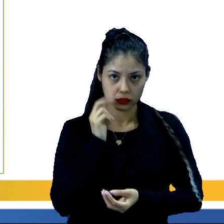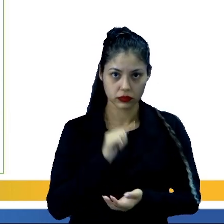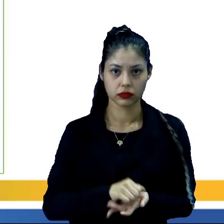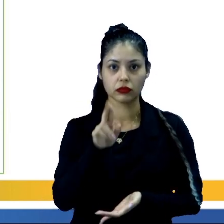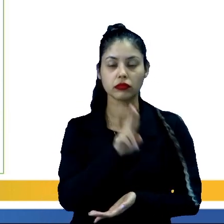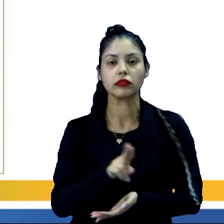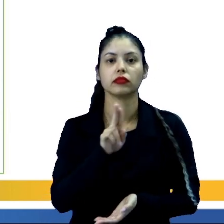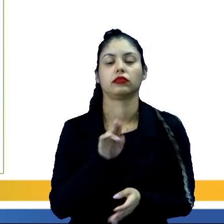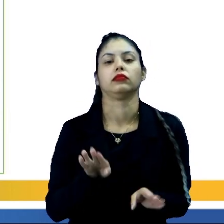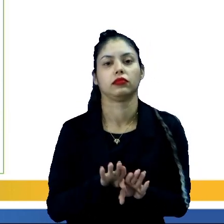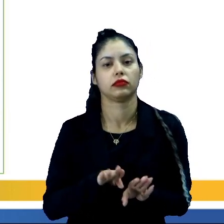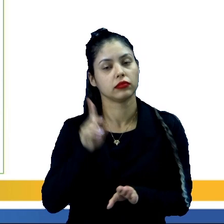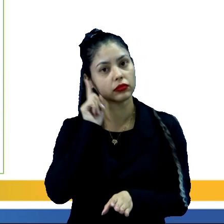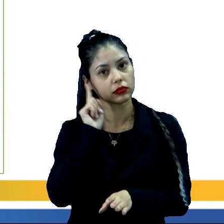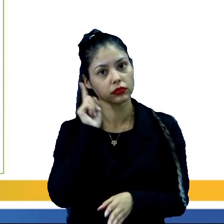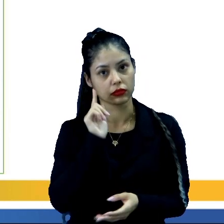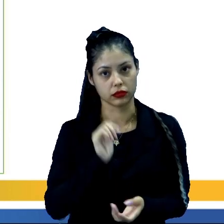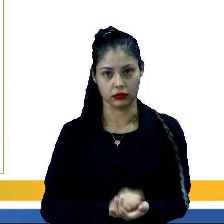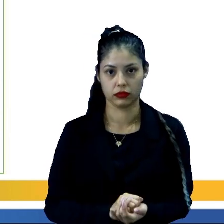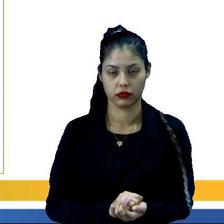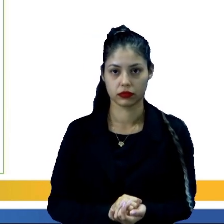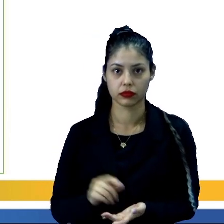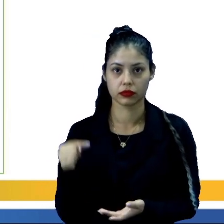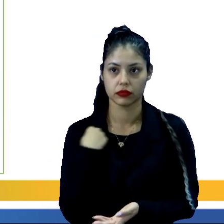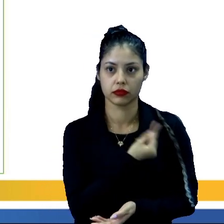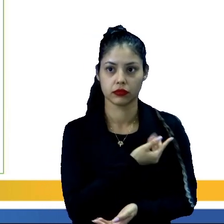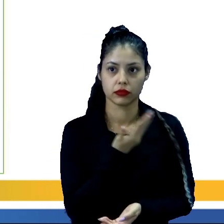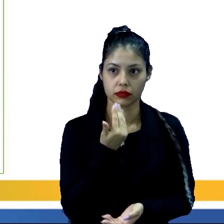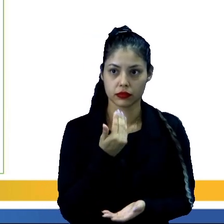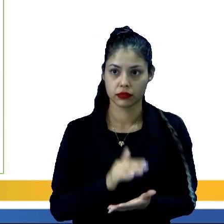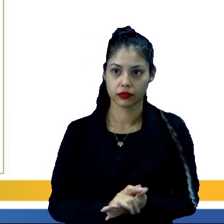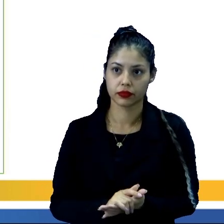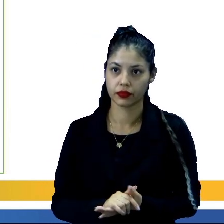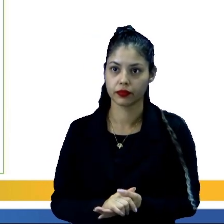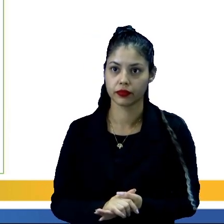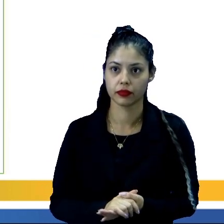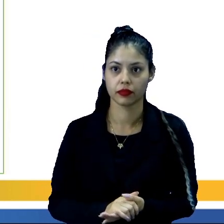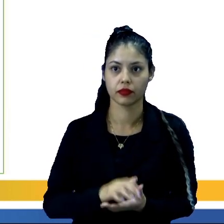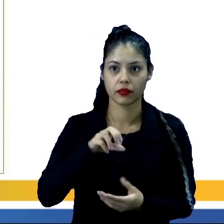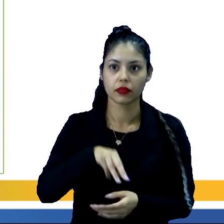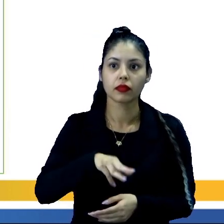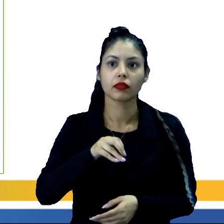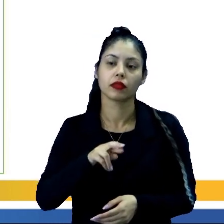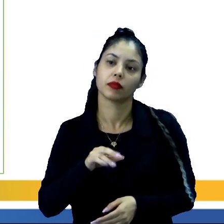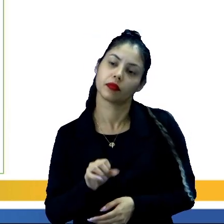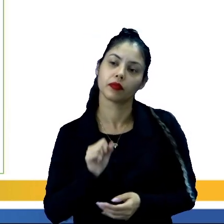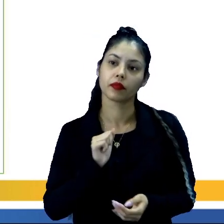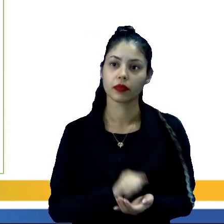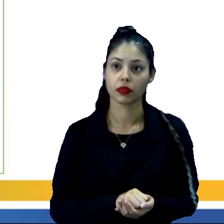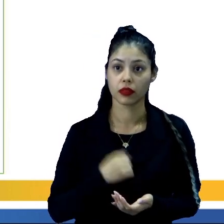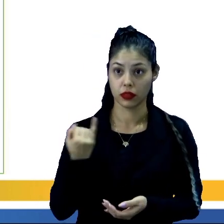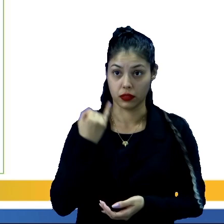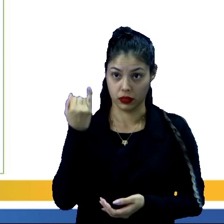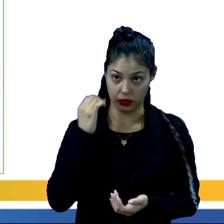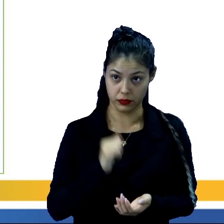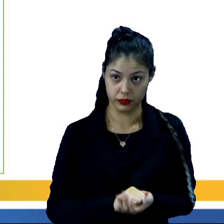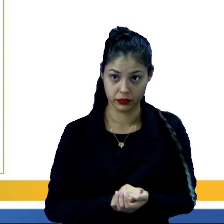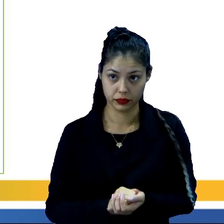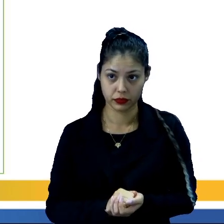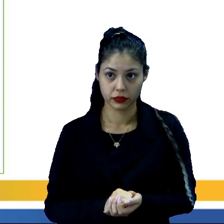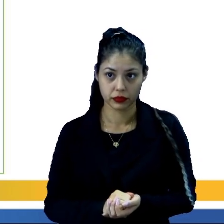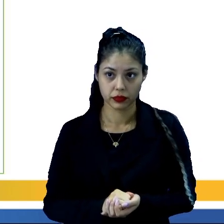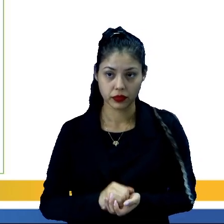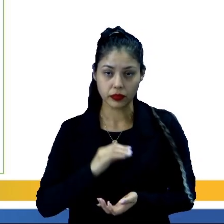utiliza ali todos os dias na nossa alimentação. Depois nós temos o magnésio, ele também é importante ali na